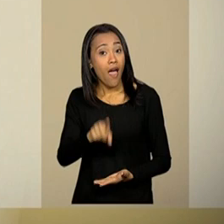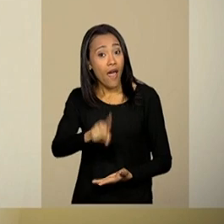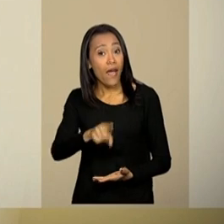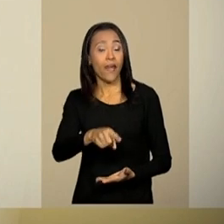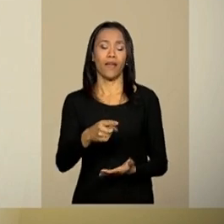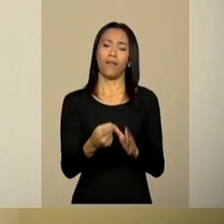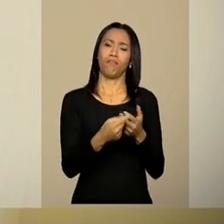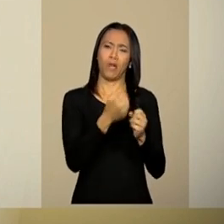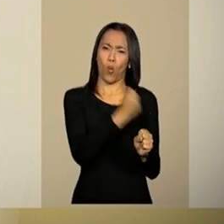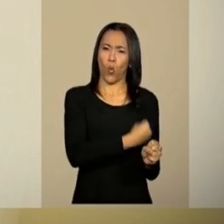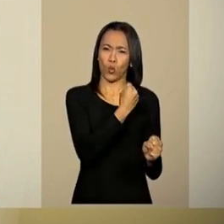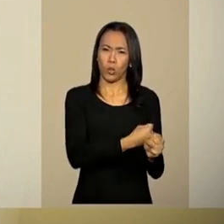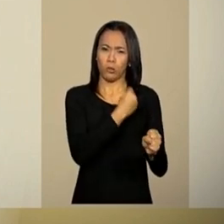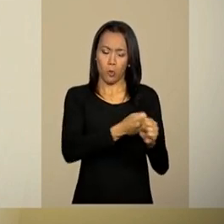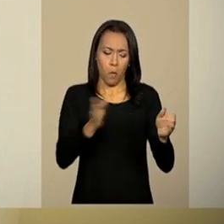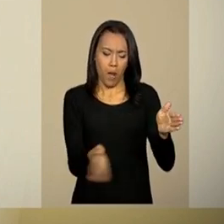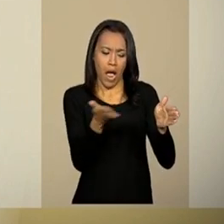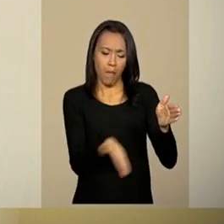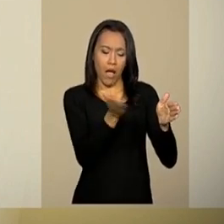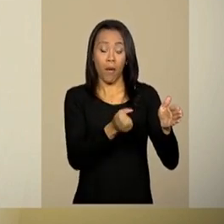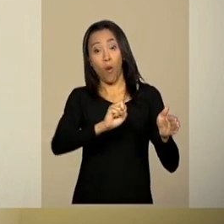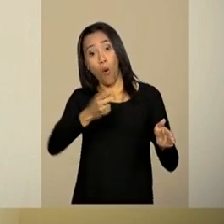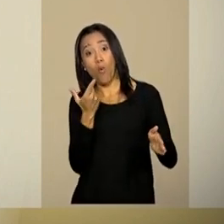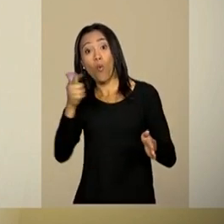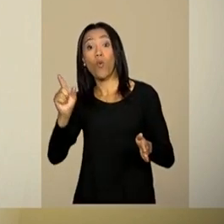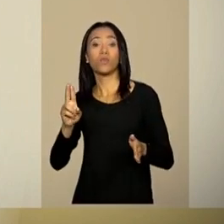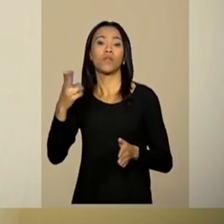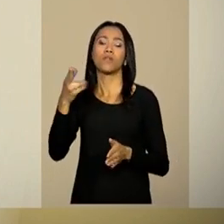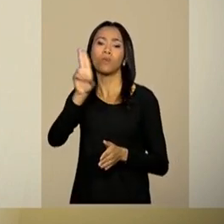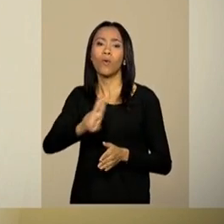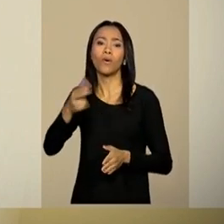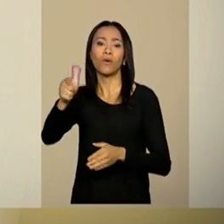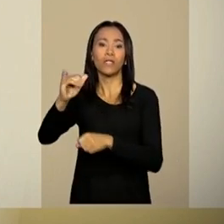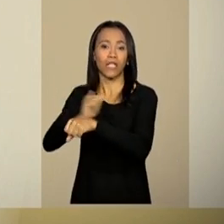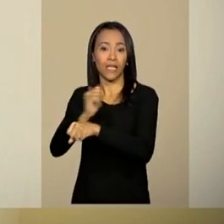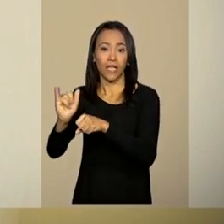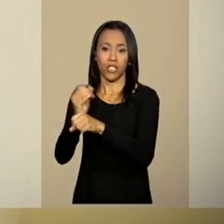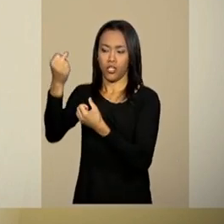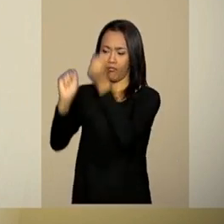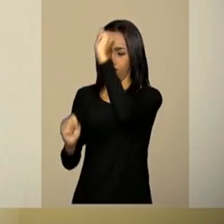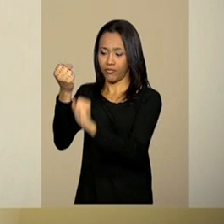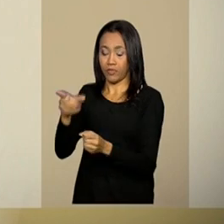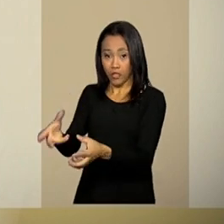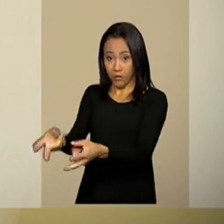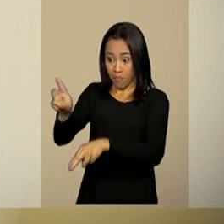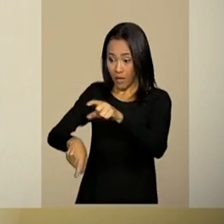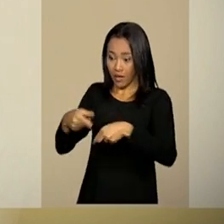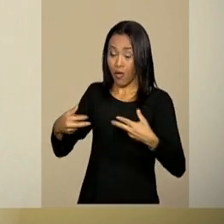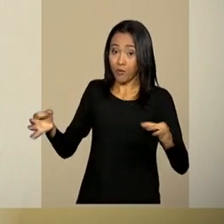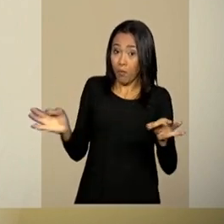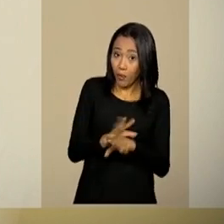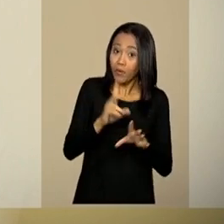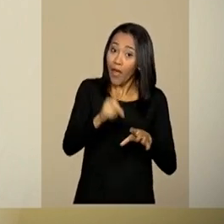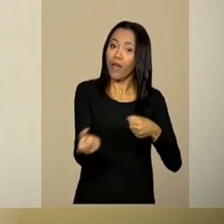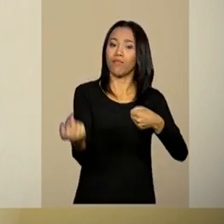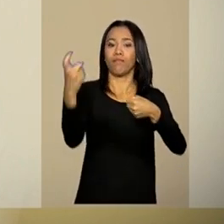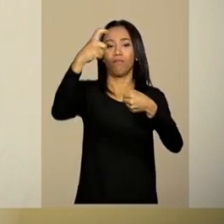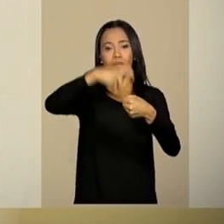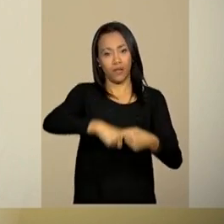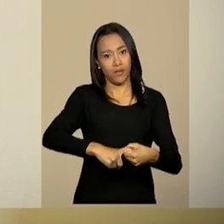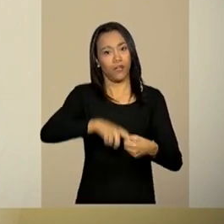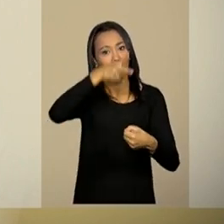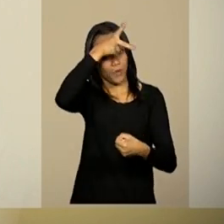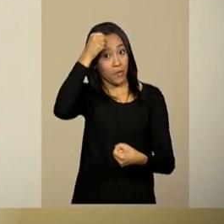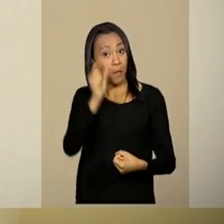método tradicional seja pelo método inovador são construídas em parceria com as prefeituras a